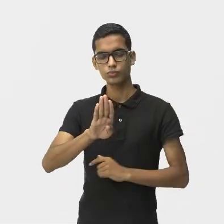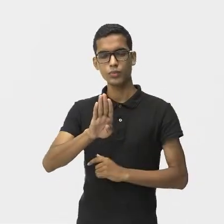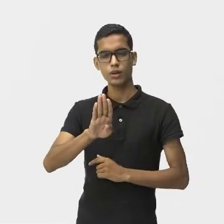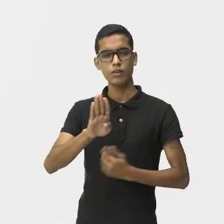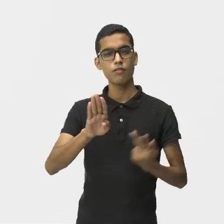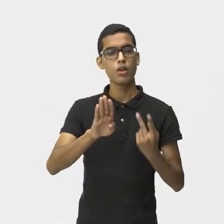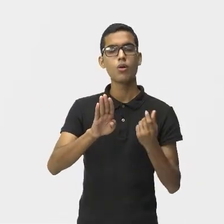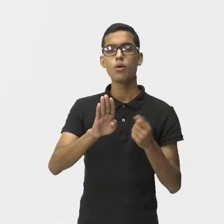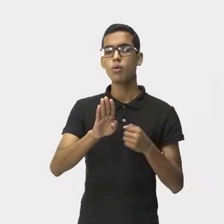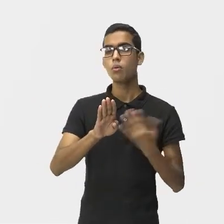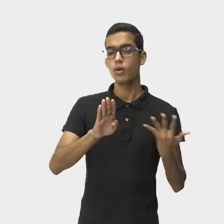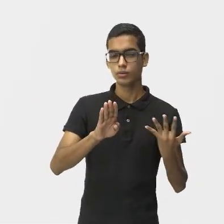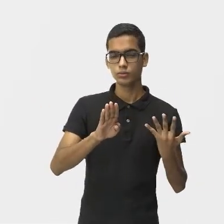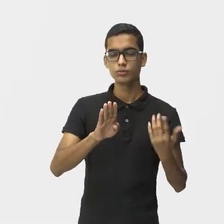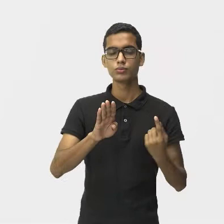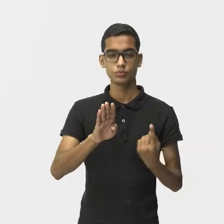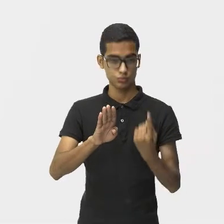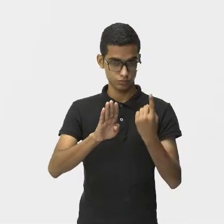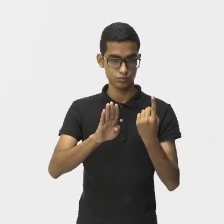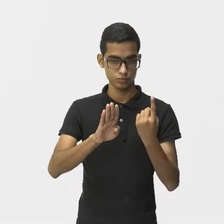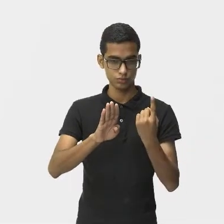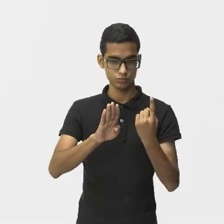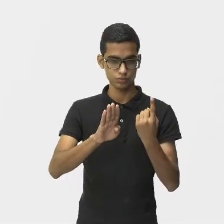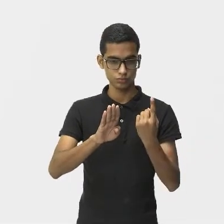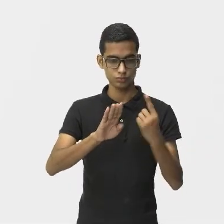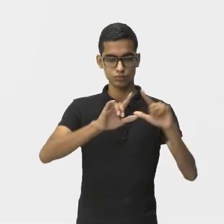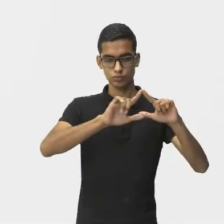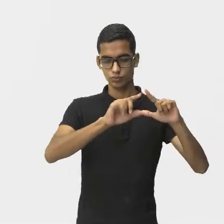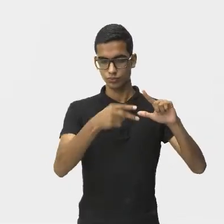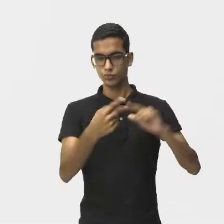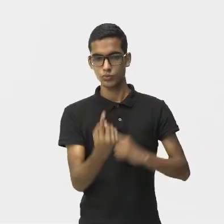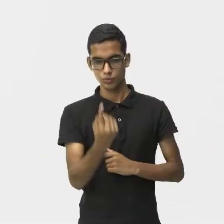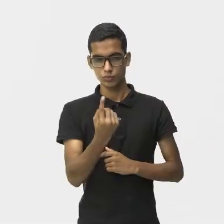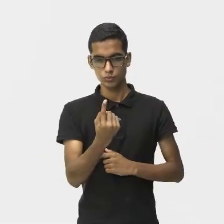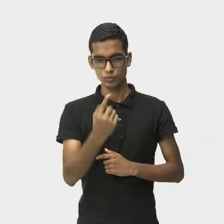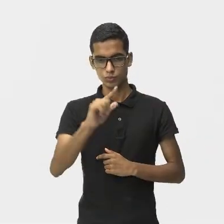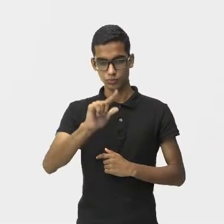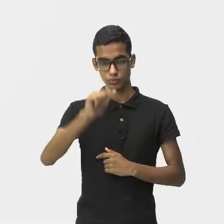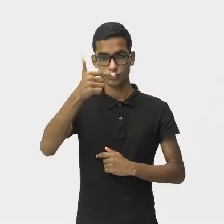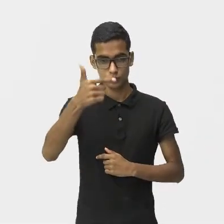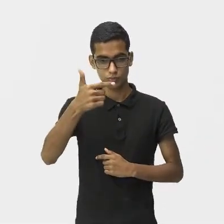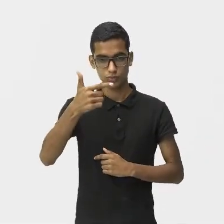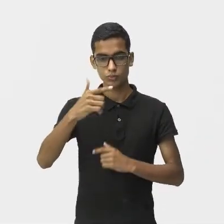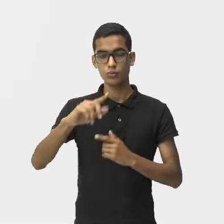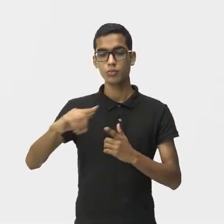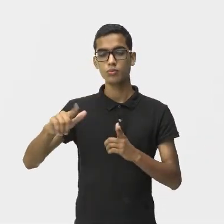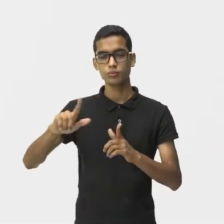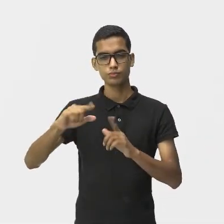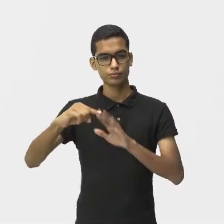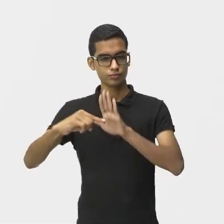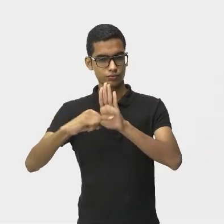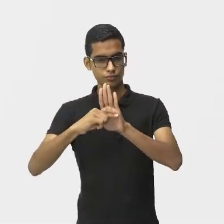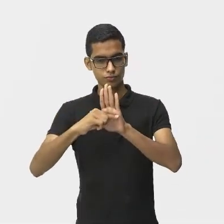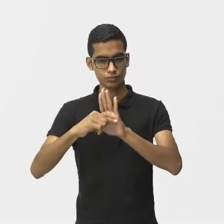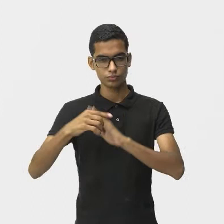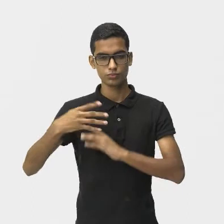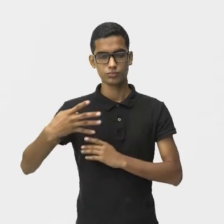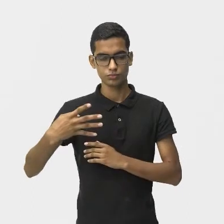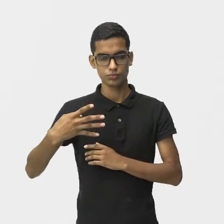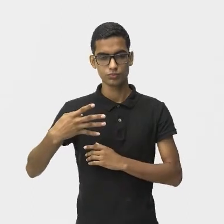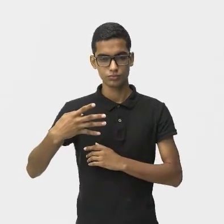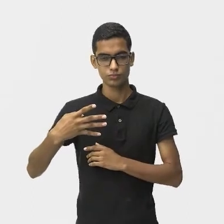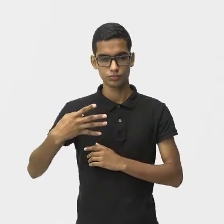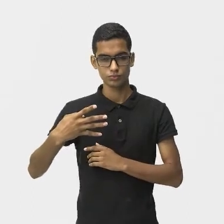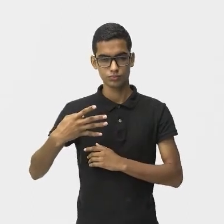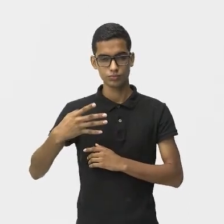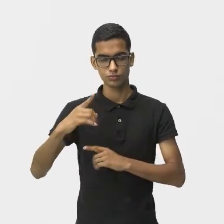viram? Então, eu vou colocar aqui 1 ao quadrado. Menos 4 vezes. Quanto vale o coeficiente a? Vale 1